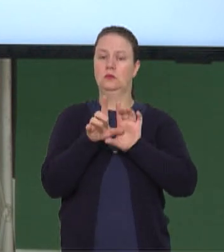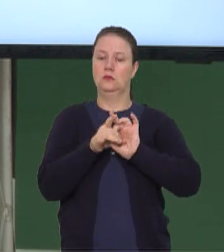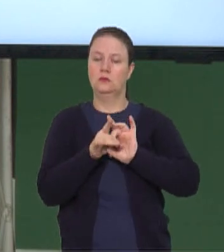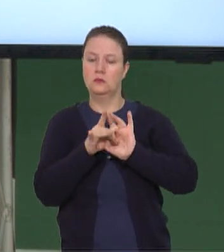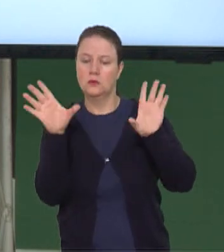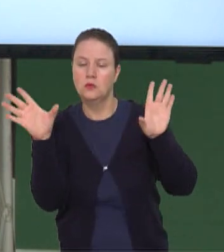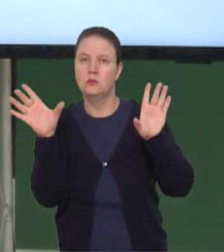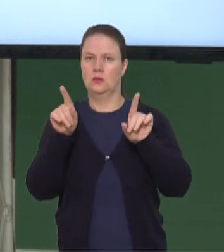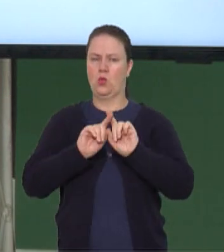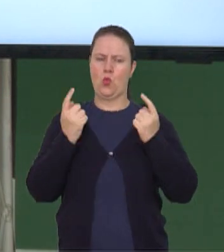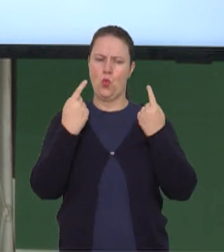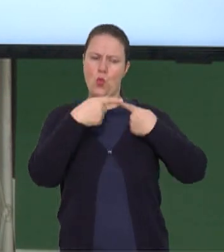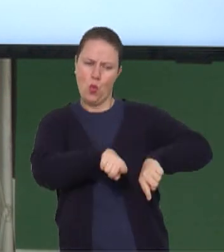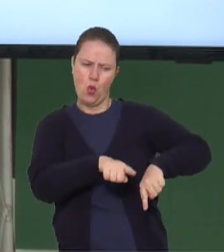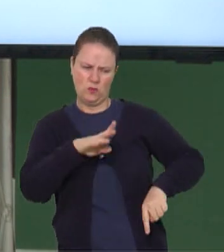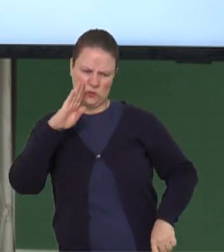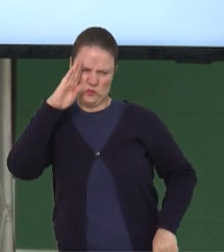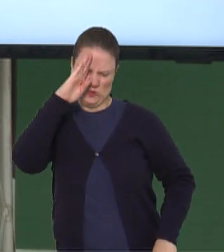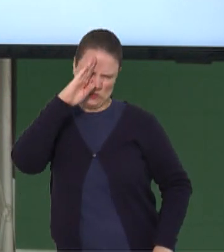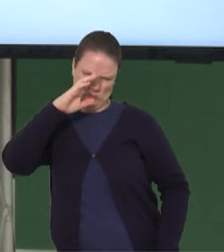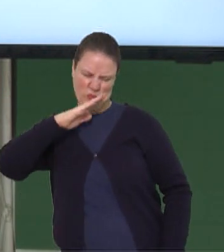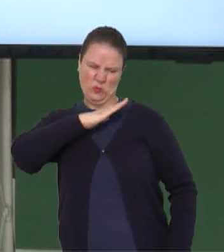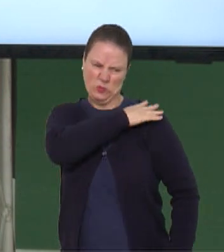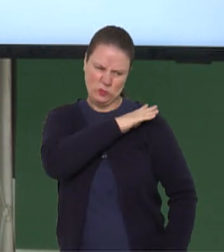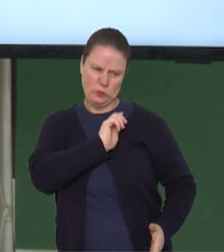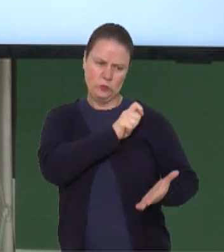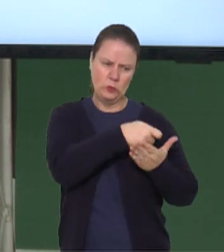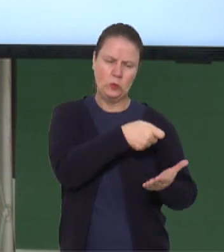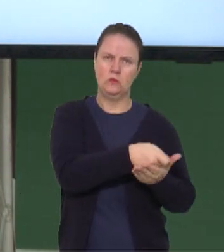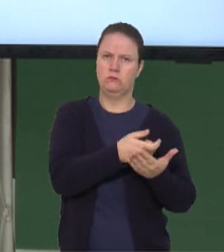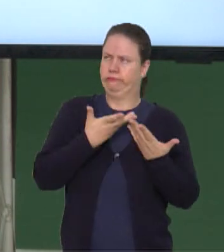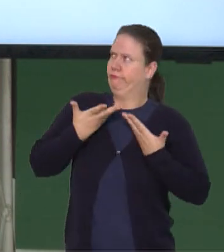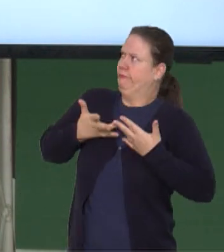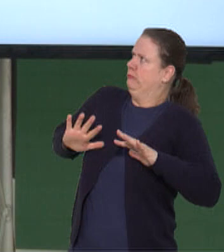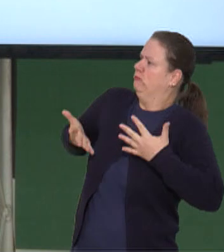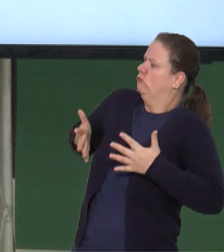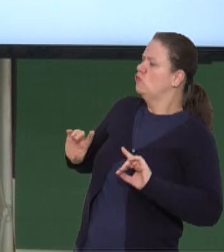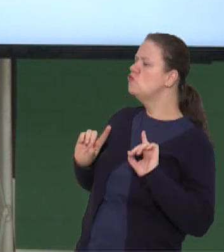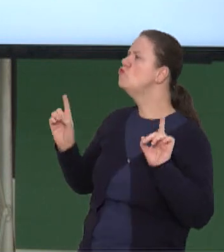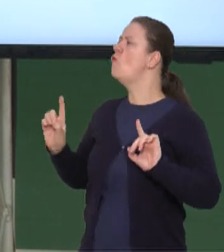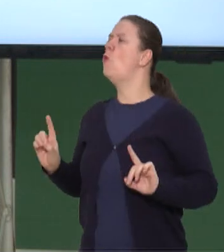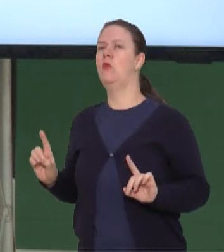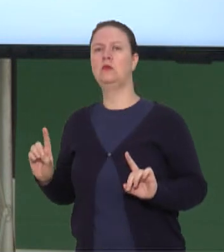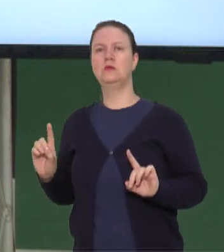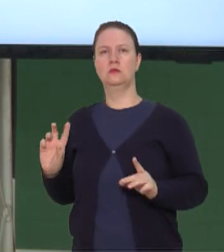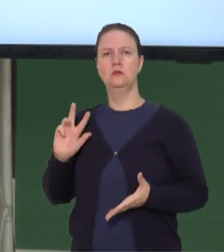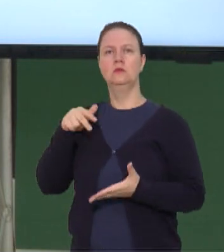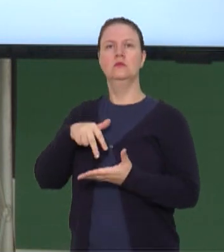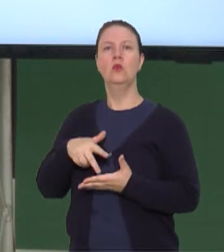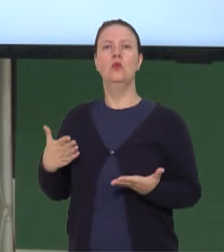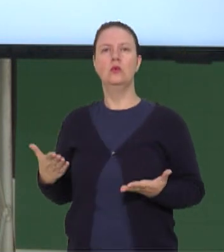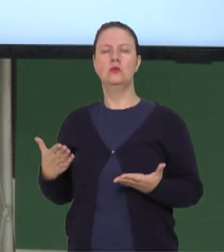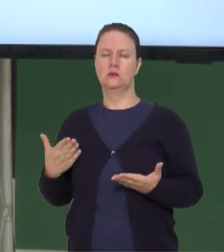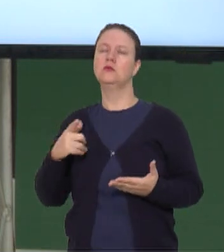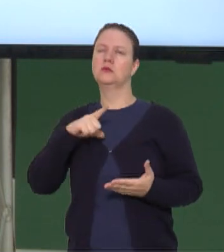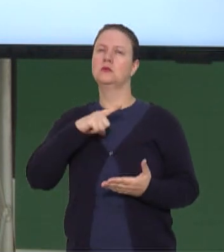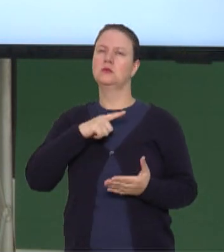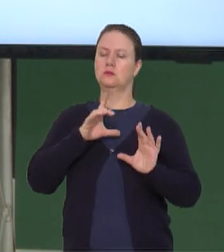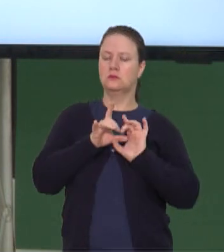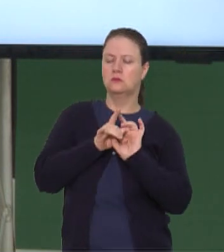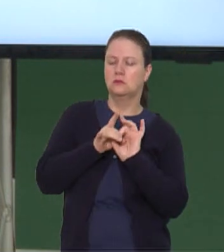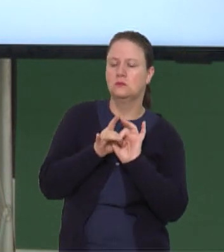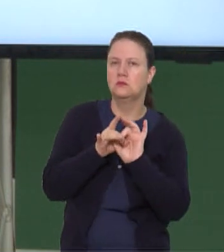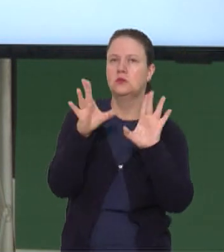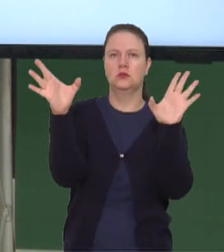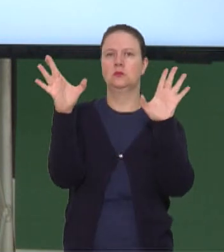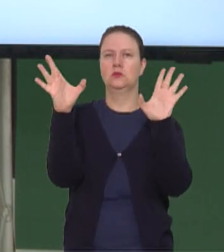contra a tirania, né? Não aceitar a imposição do outro sobre o indivíduo e esse tipo de coisa aí. Então, a liberdade